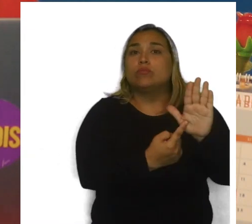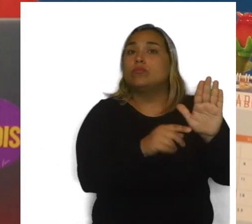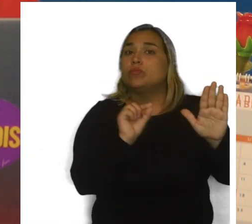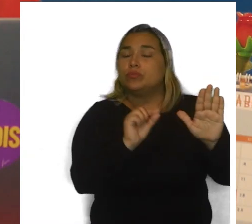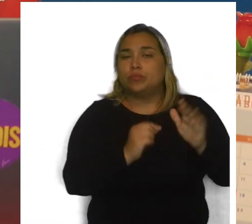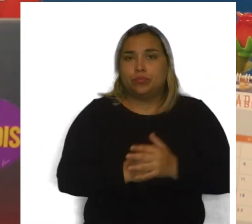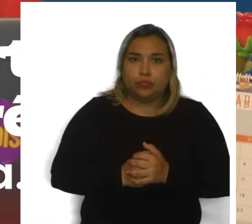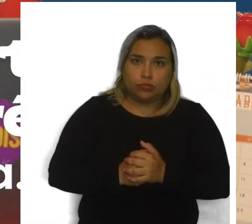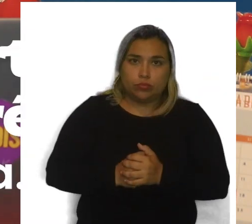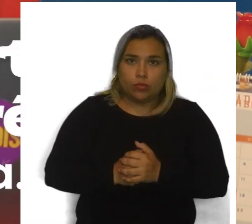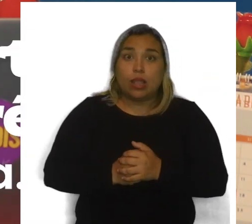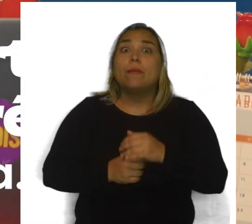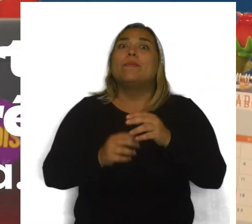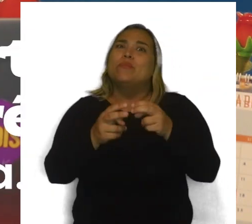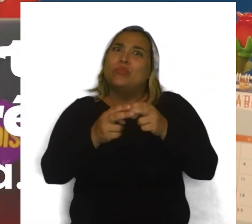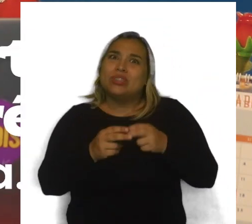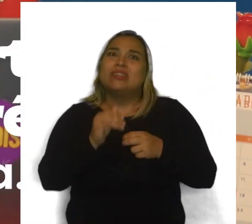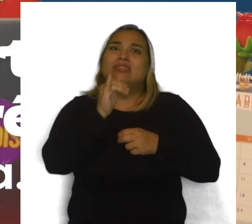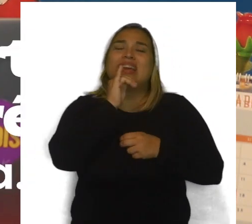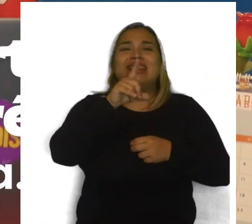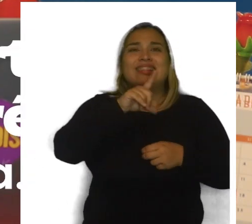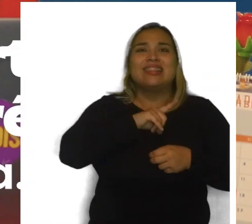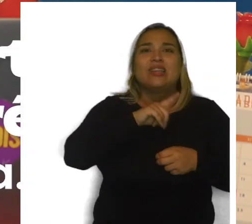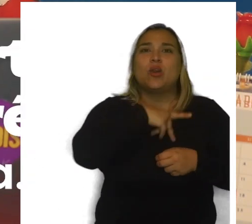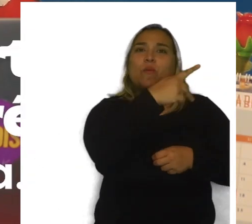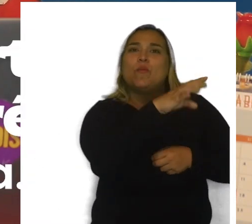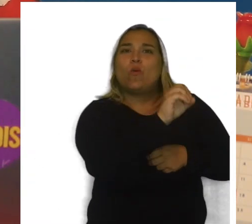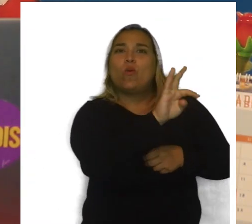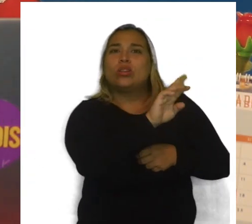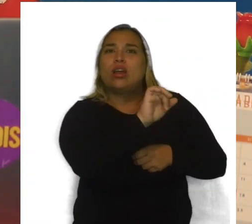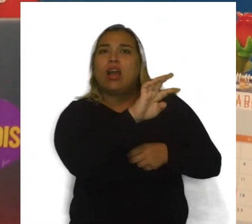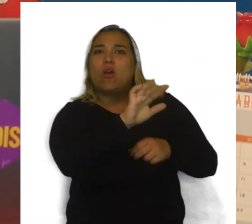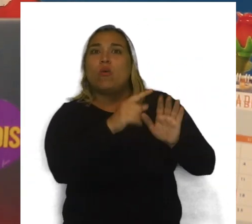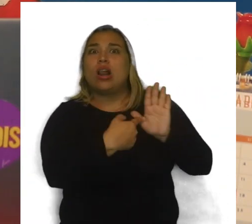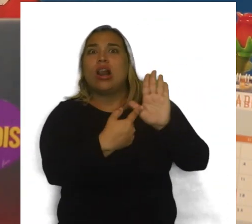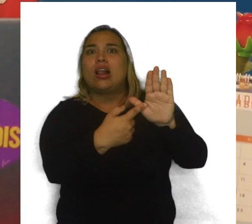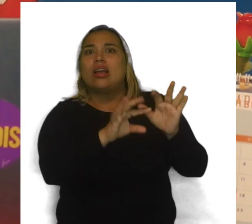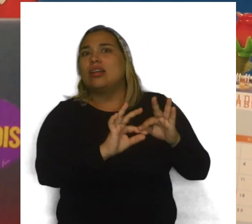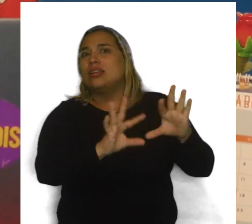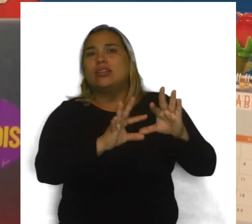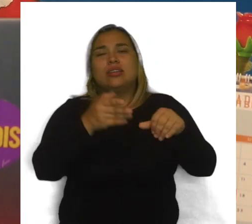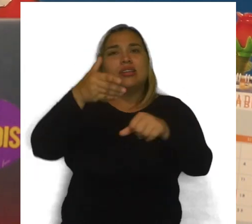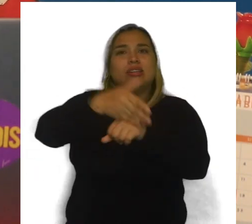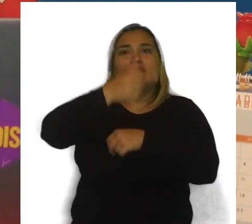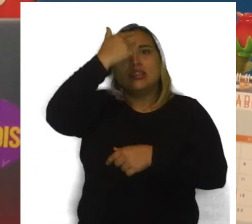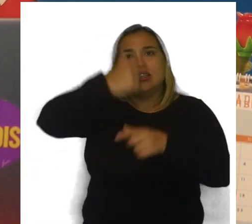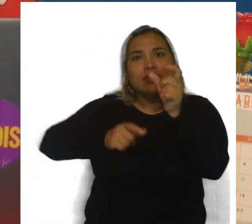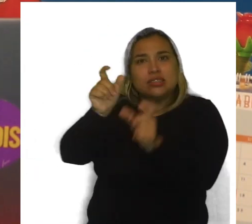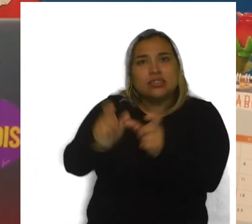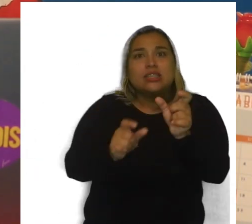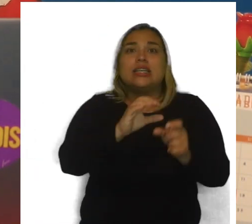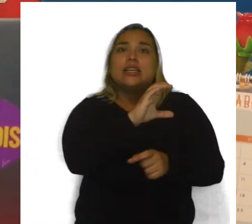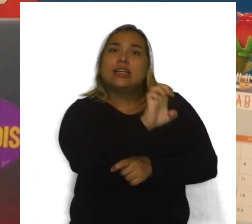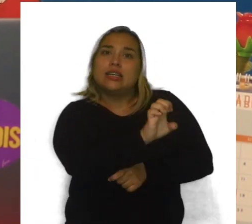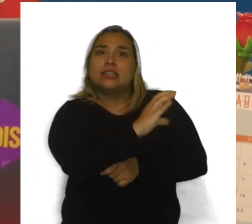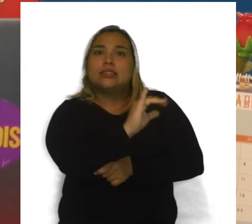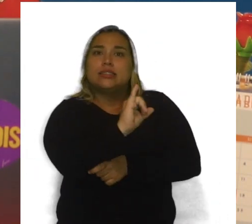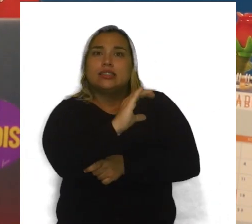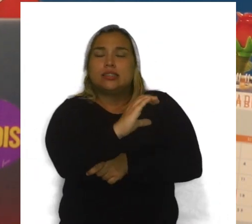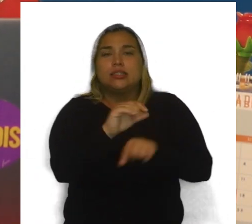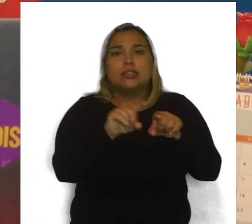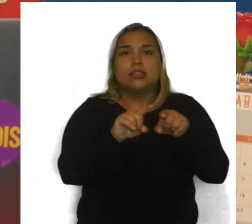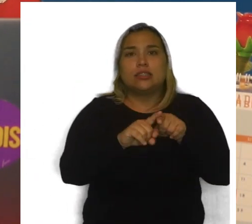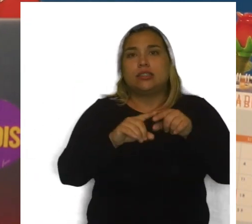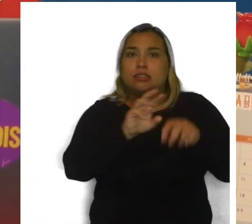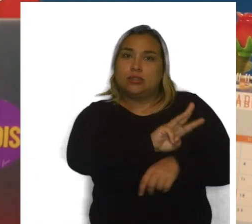Por isso, existe o Portal da Transparência e as seções de Serviço de Informação ao Cidadão, o ESIC, nos sites